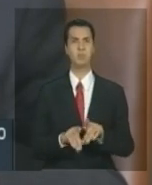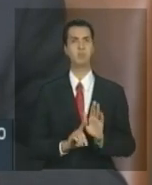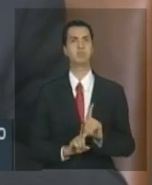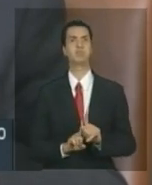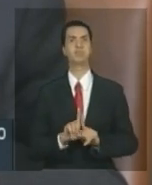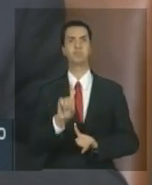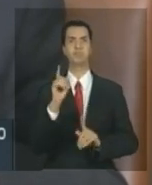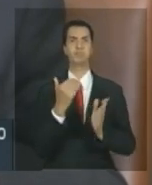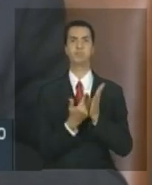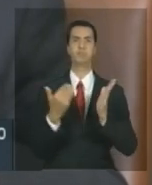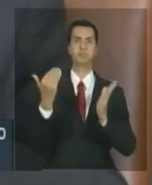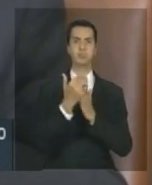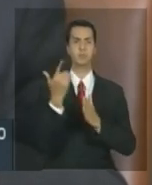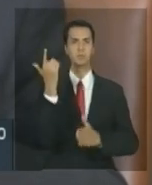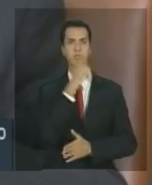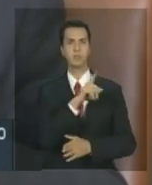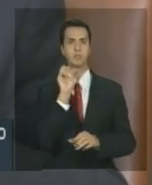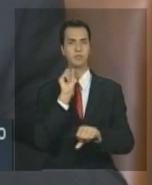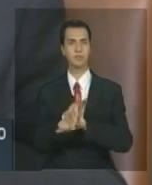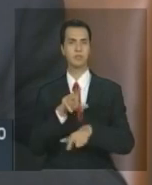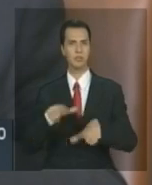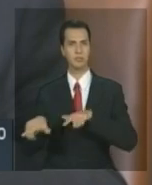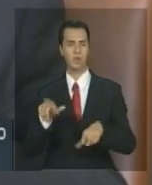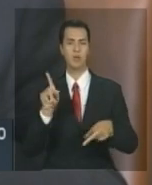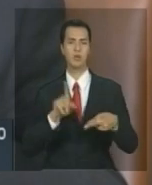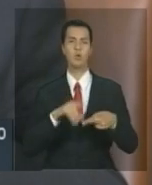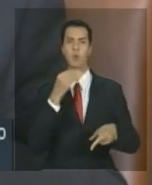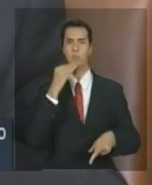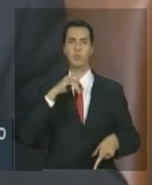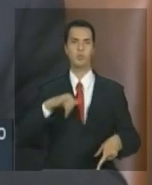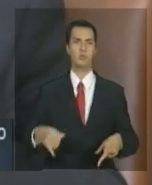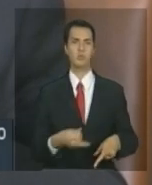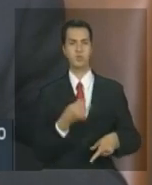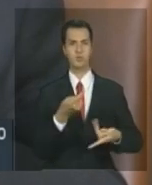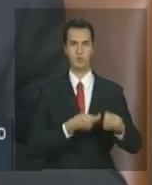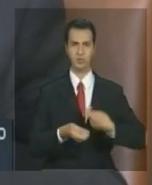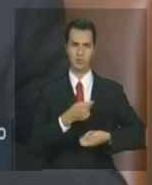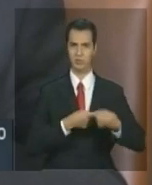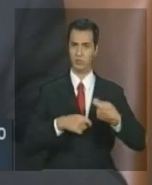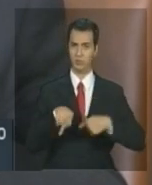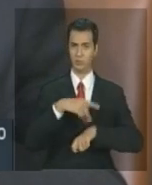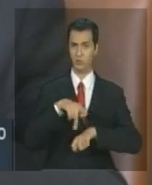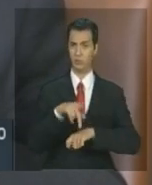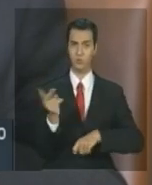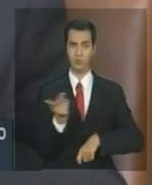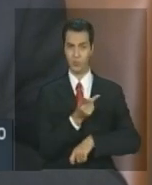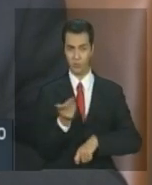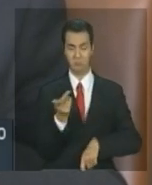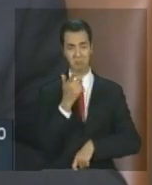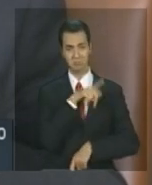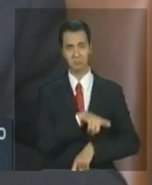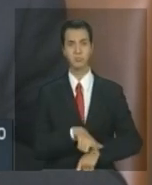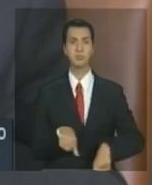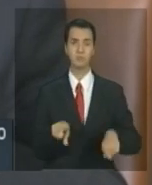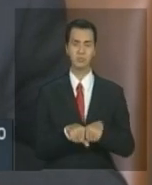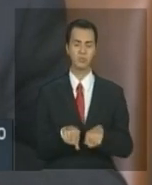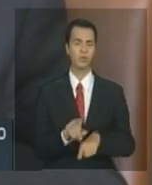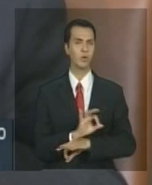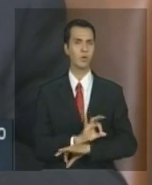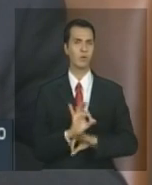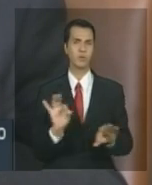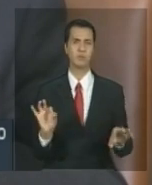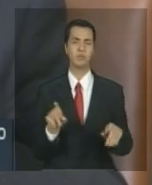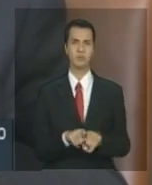que cria empregos, o que dá oportunidade de negócios ampliadas em ambos os países e é extraordinário